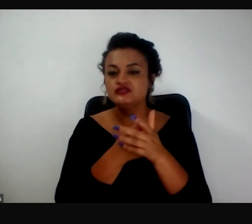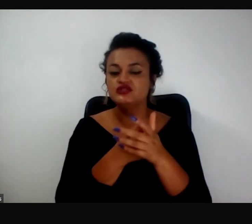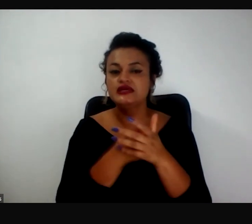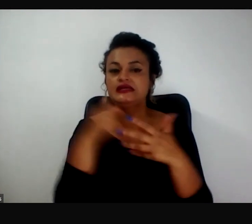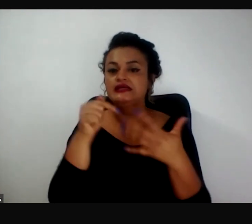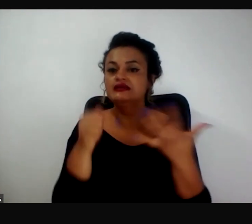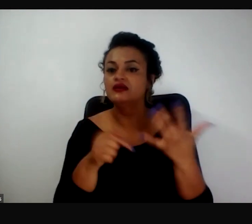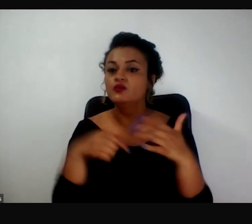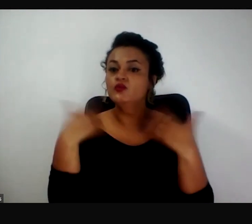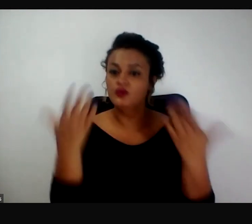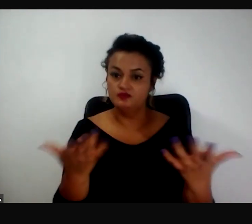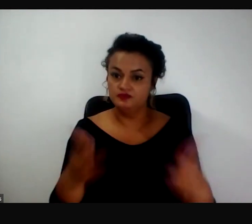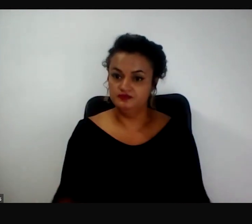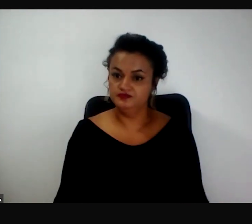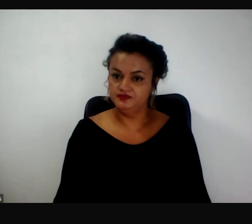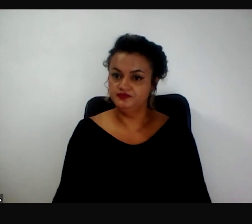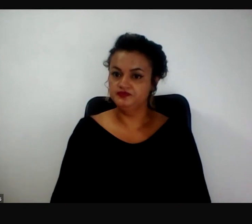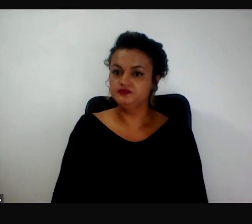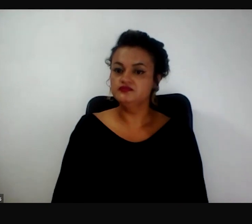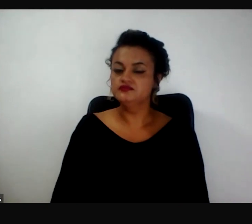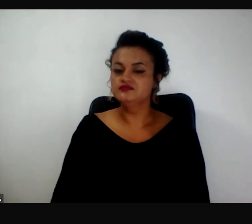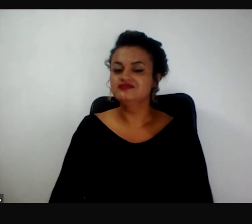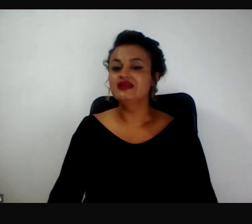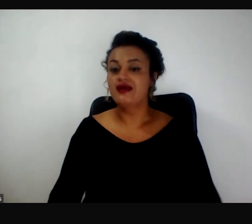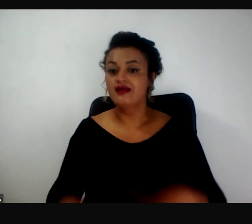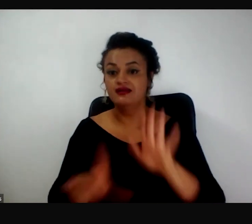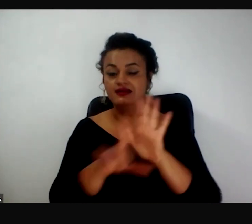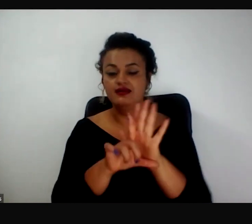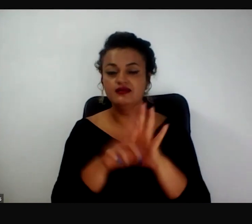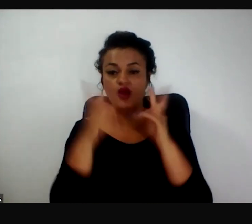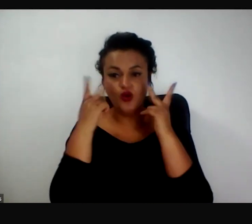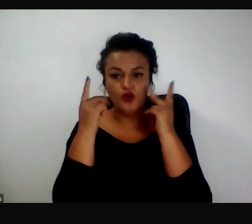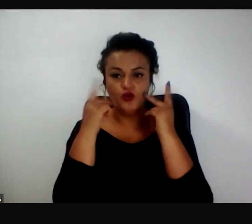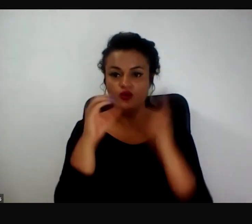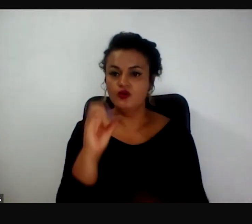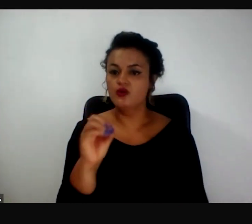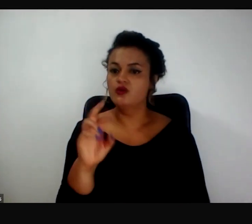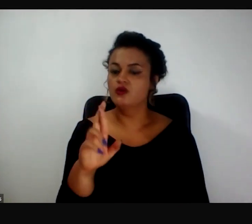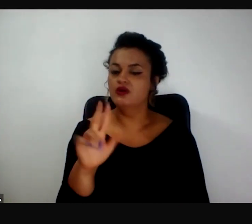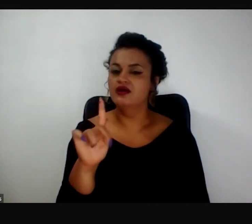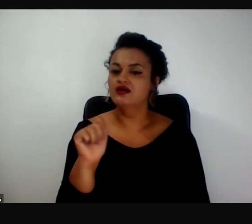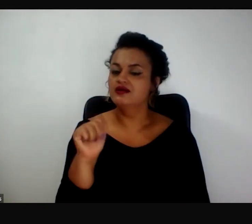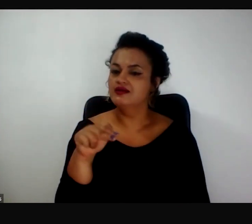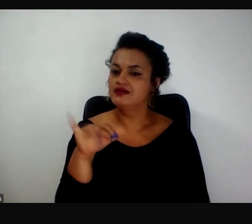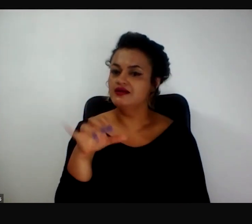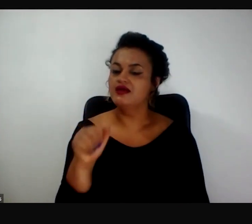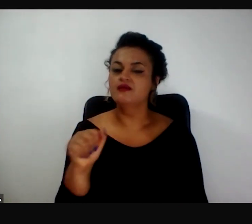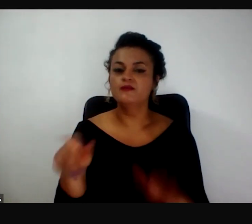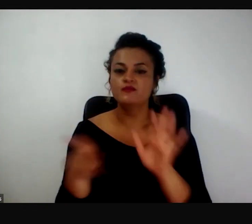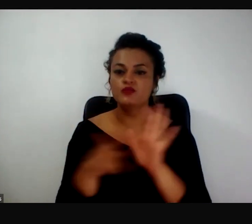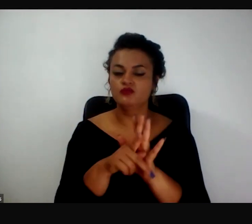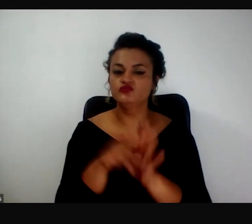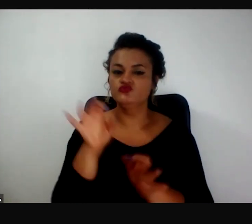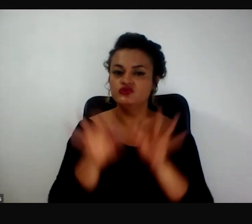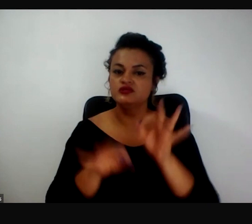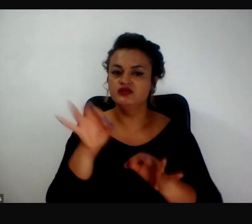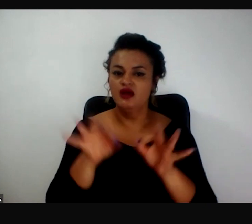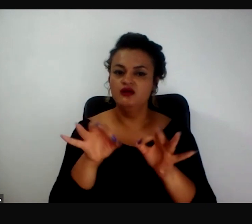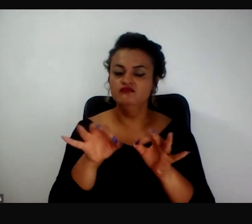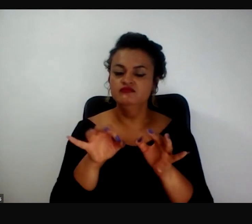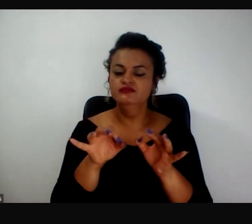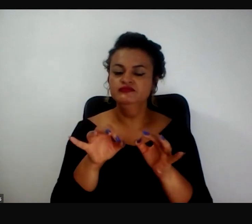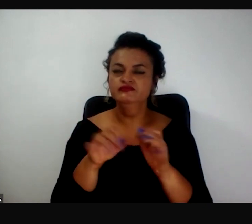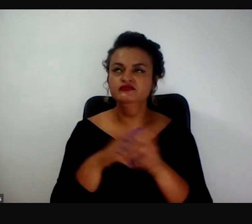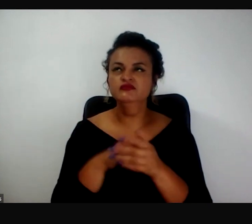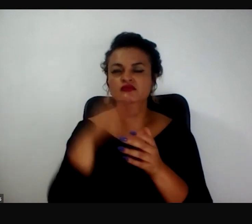seguir. E a lei orgânica do Poder Judiciário, que é a nossa lei, eu sempre digo que